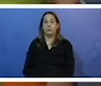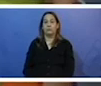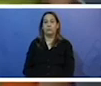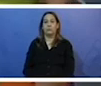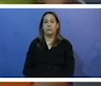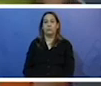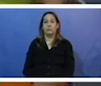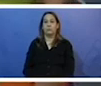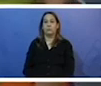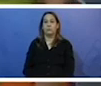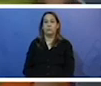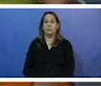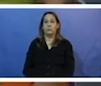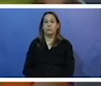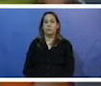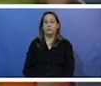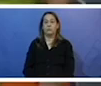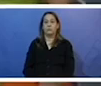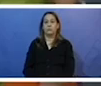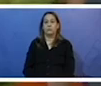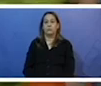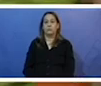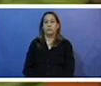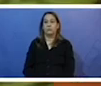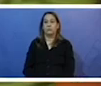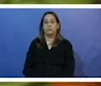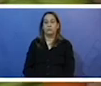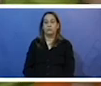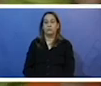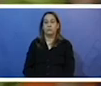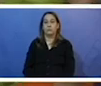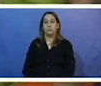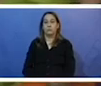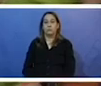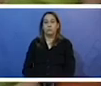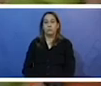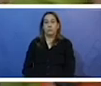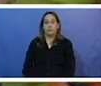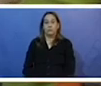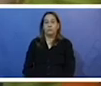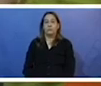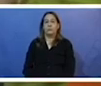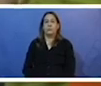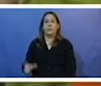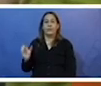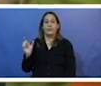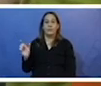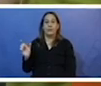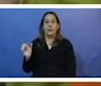monte. E aí, na pronúncia, sai o I.